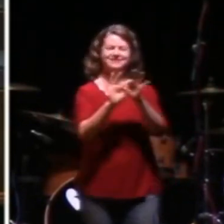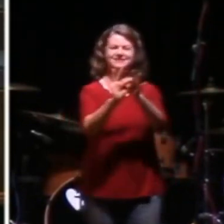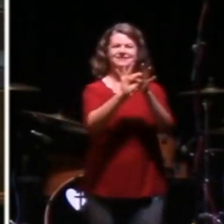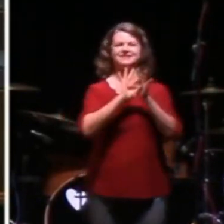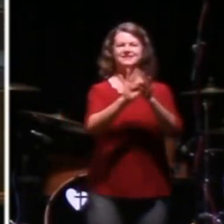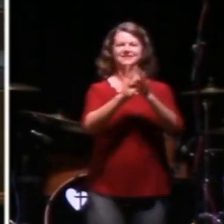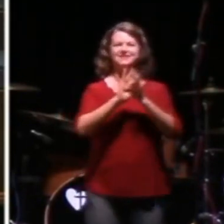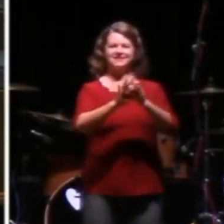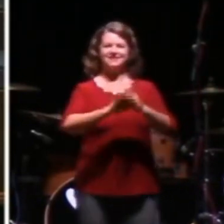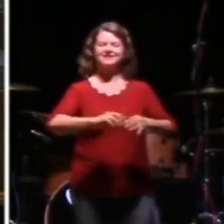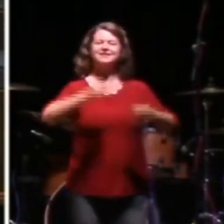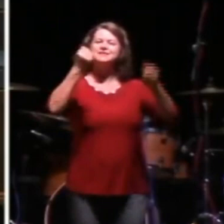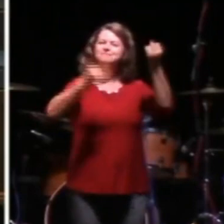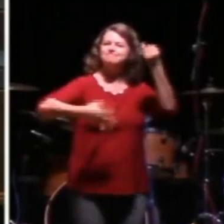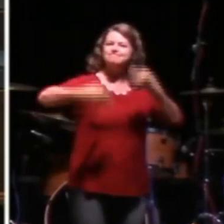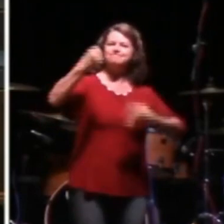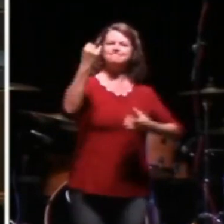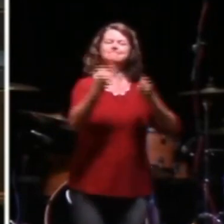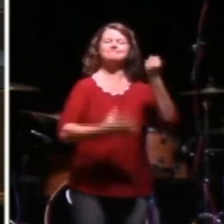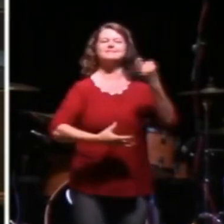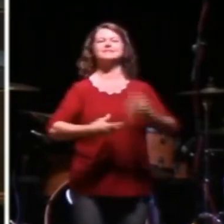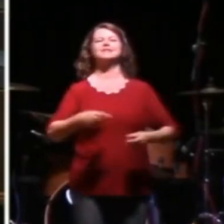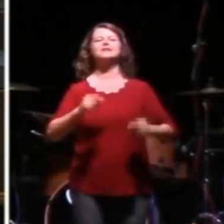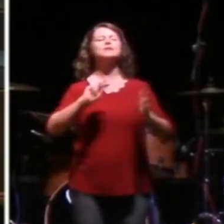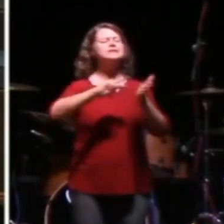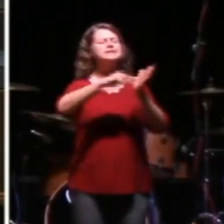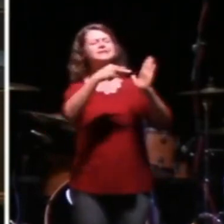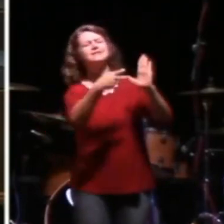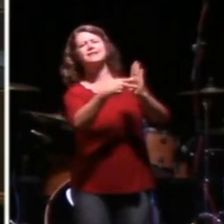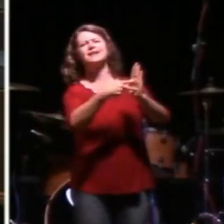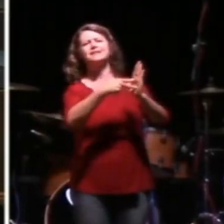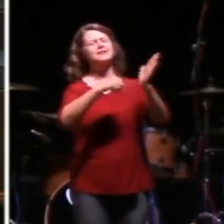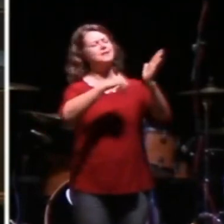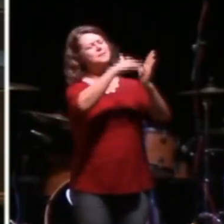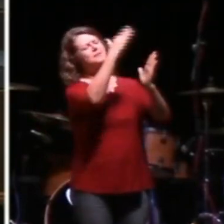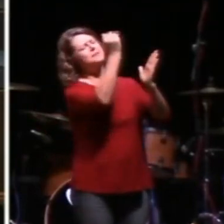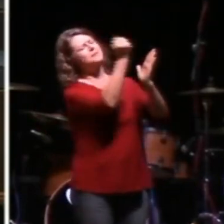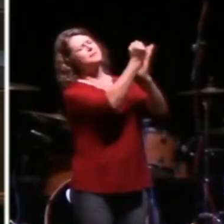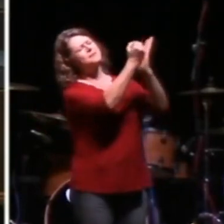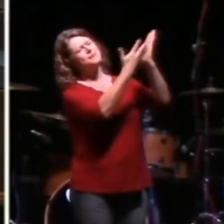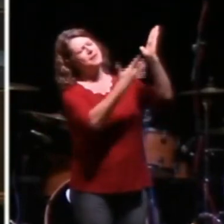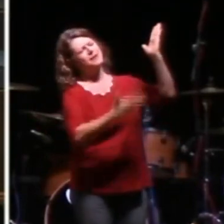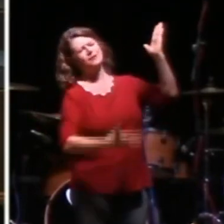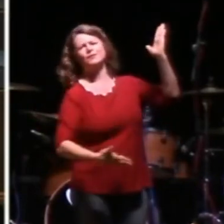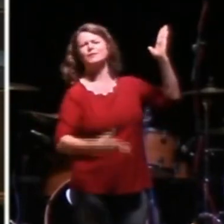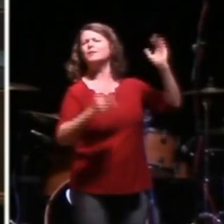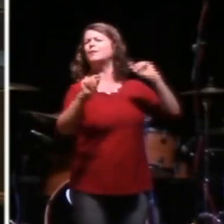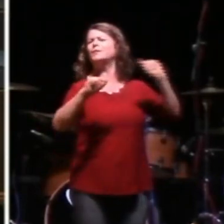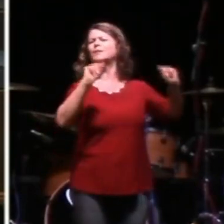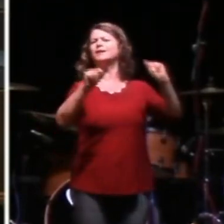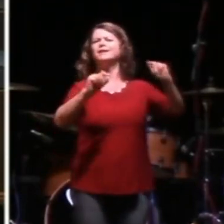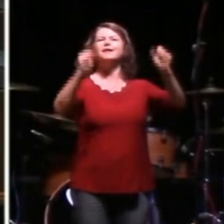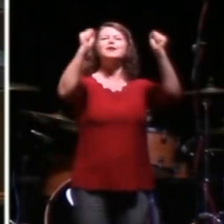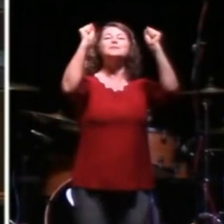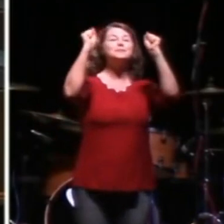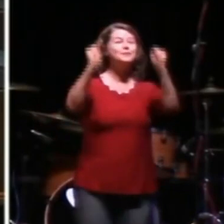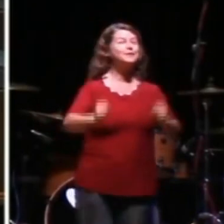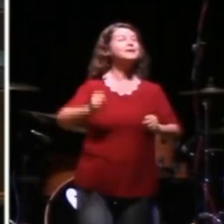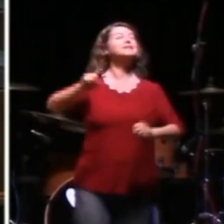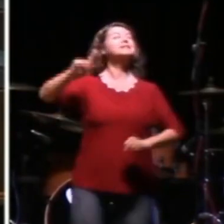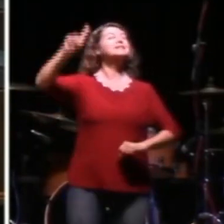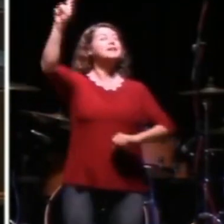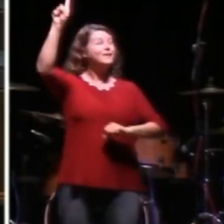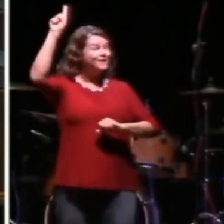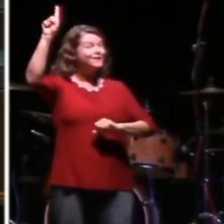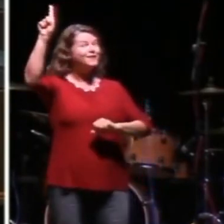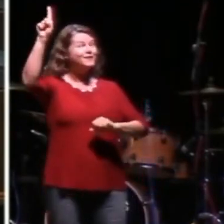falar um pouquinho sobre o que significa a páscoa especialmente sobre o poder de deus sobre